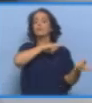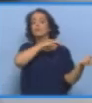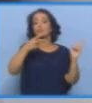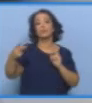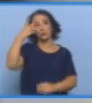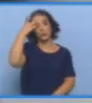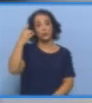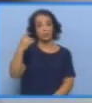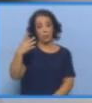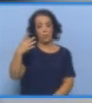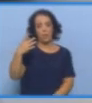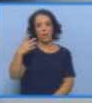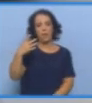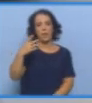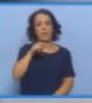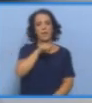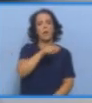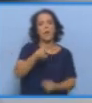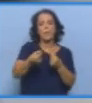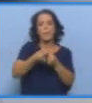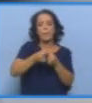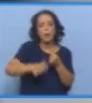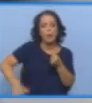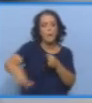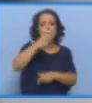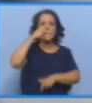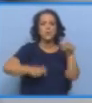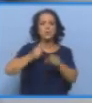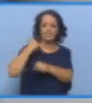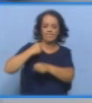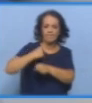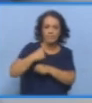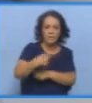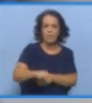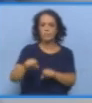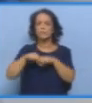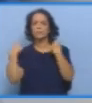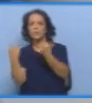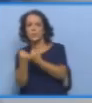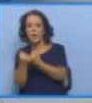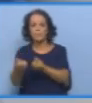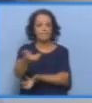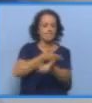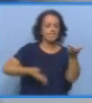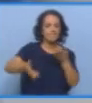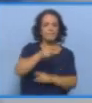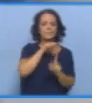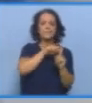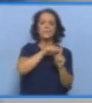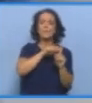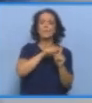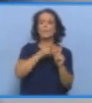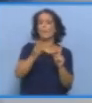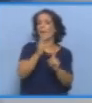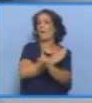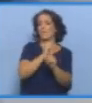digamos que a sua proximidade com os trabalhadores e com o mundo do trabalho, com os movimentos sociais, ainda não existia.